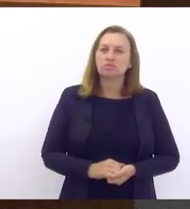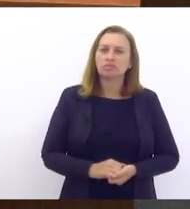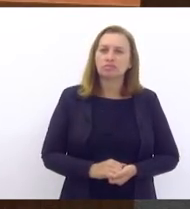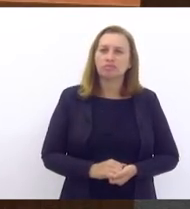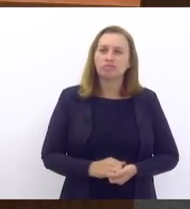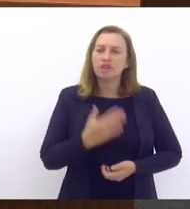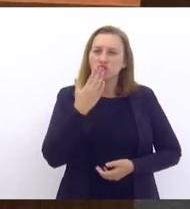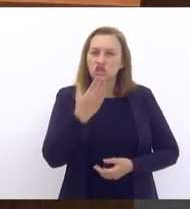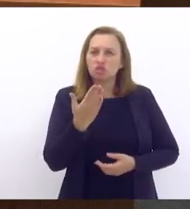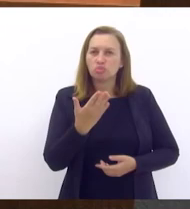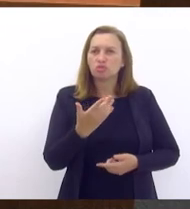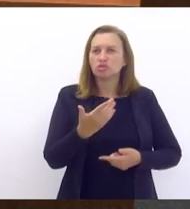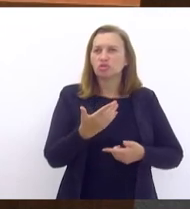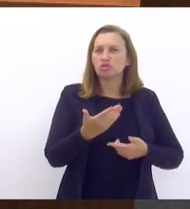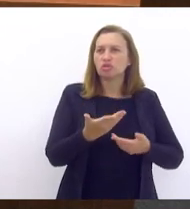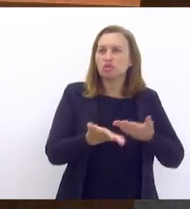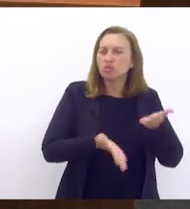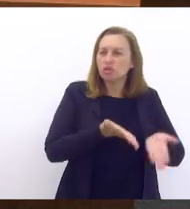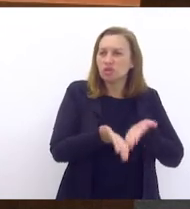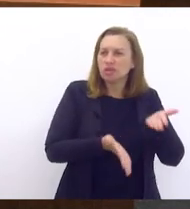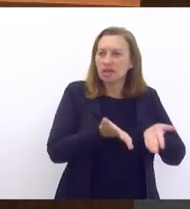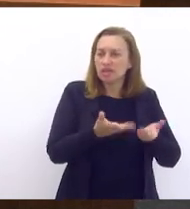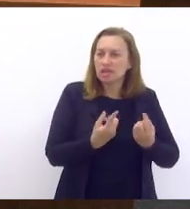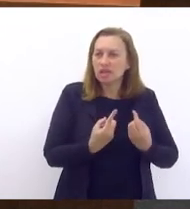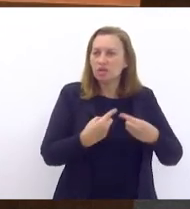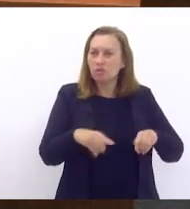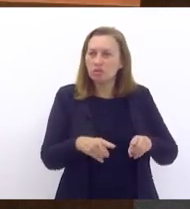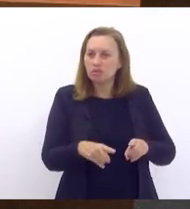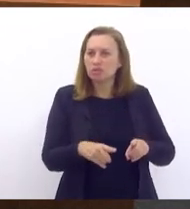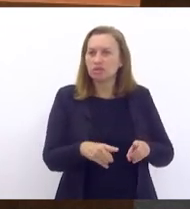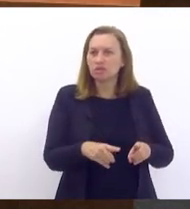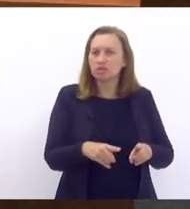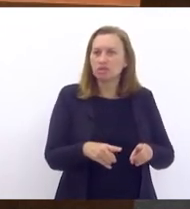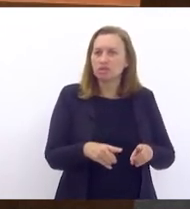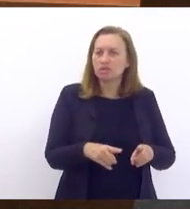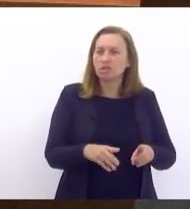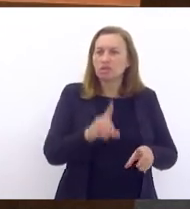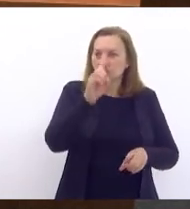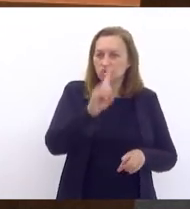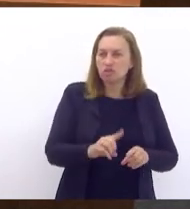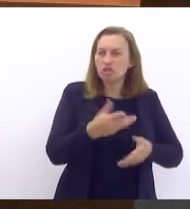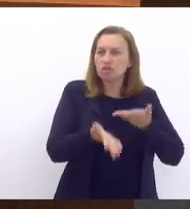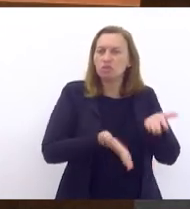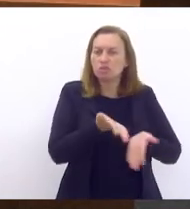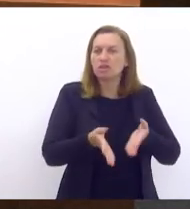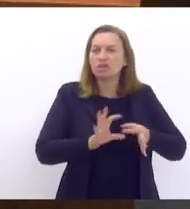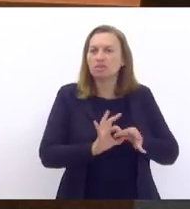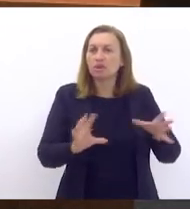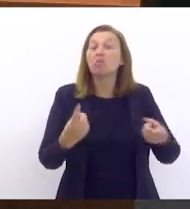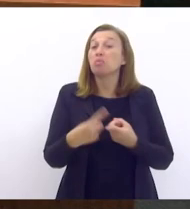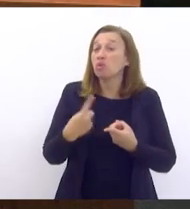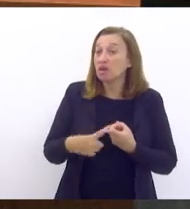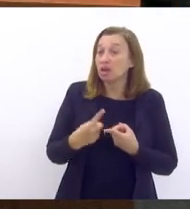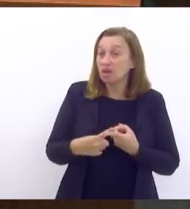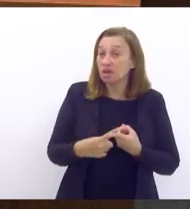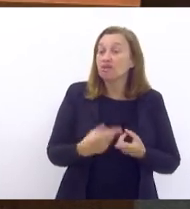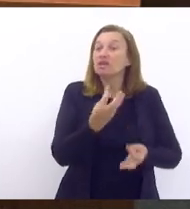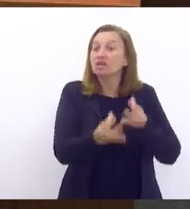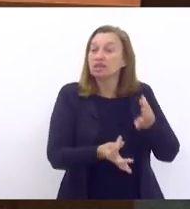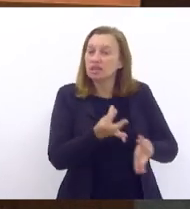um tipo de tratamento que viola um princípio que eu acredito, que é o direito do cuidado em liberdade. Por quê? Porque faz